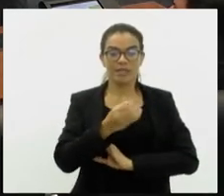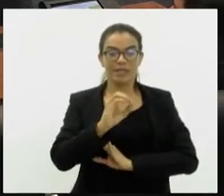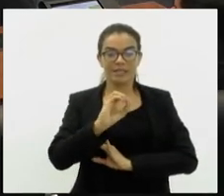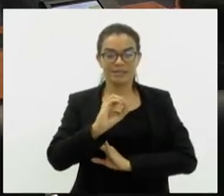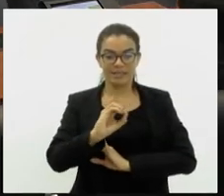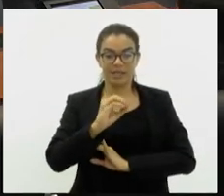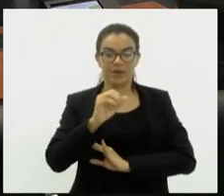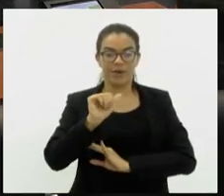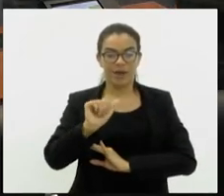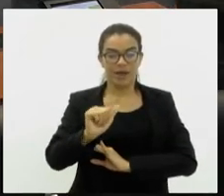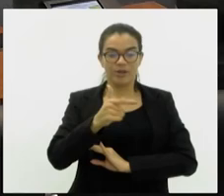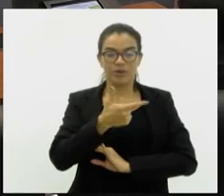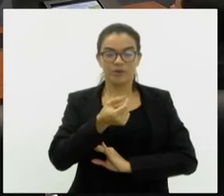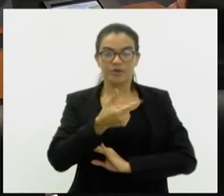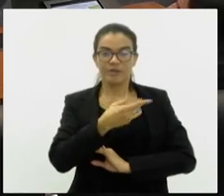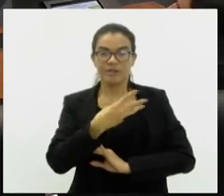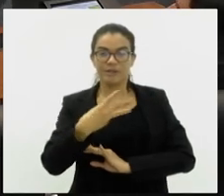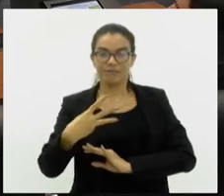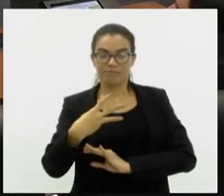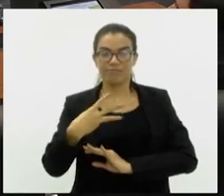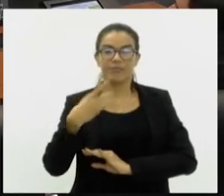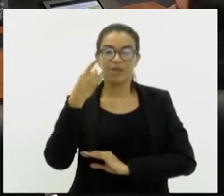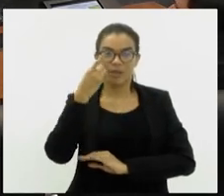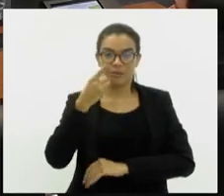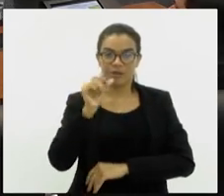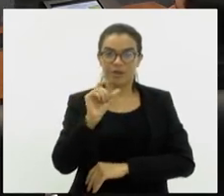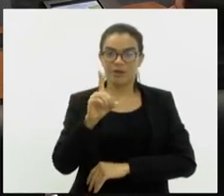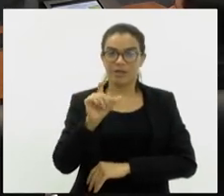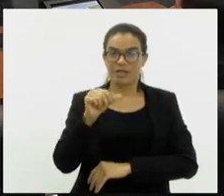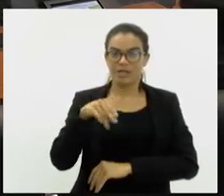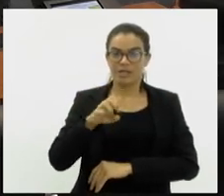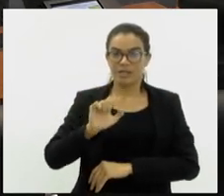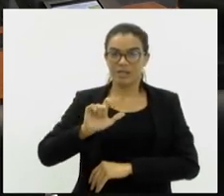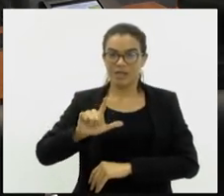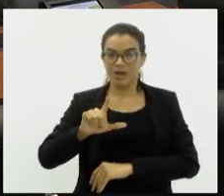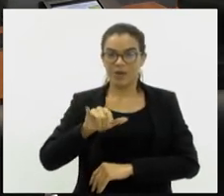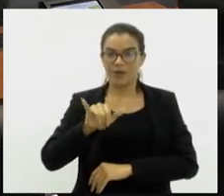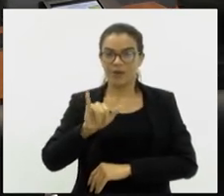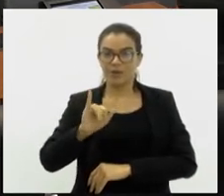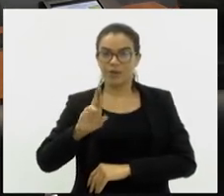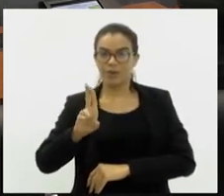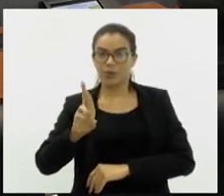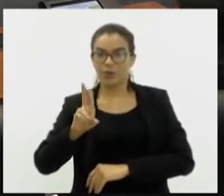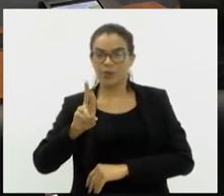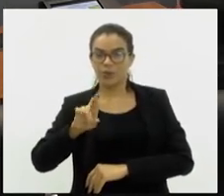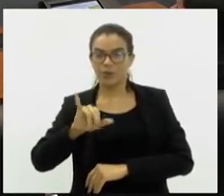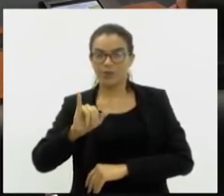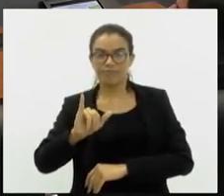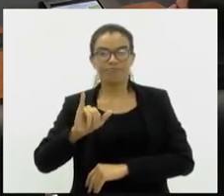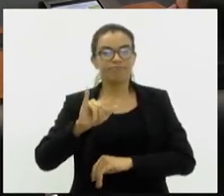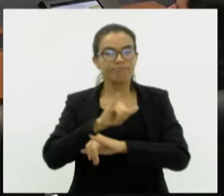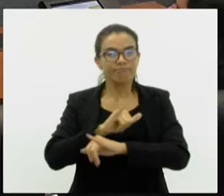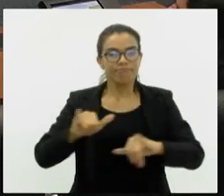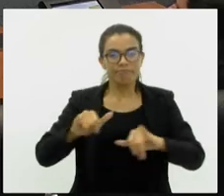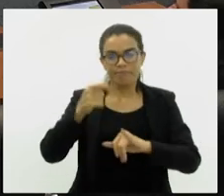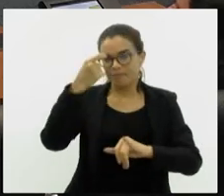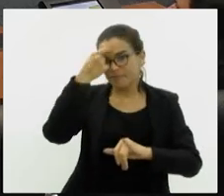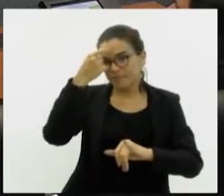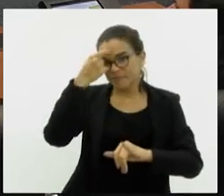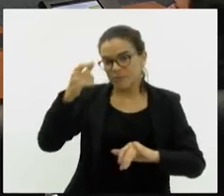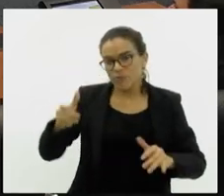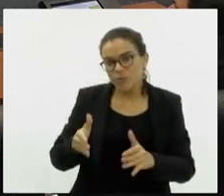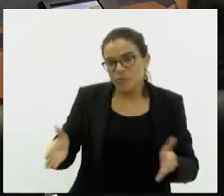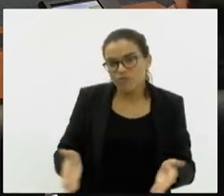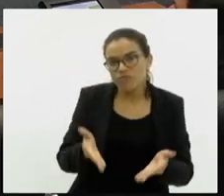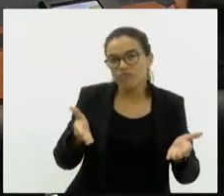460-A de 2023, de autoria dos deputados Daniel Gibregon e Yuri, que institui a campanha de conscientização e